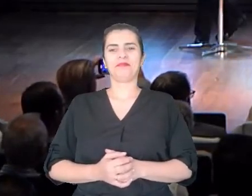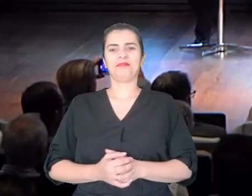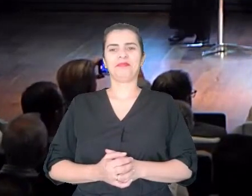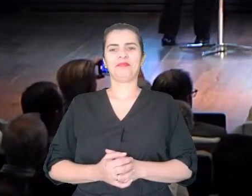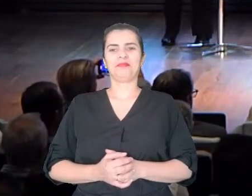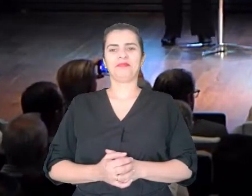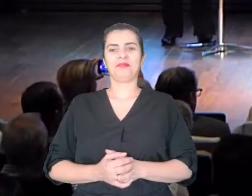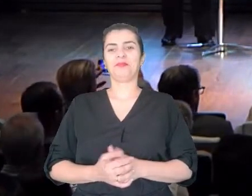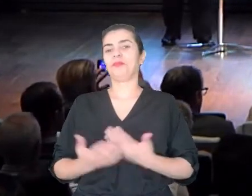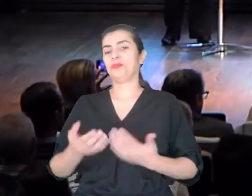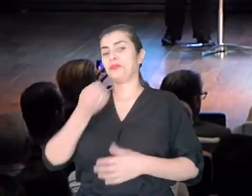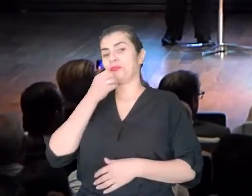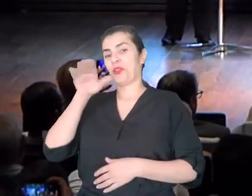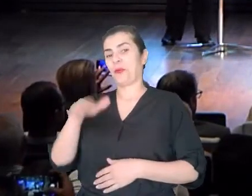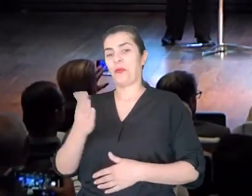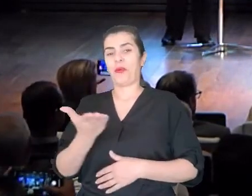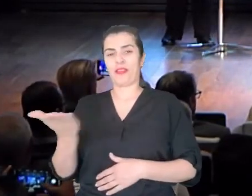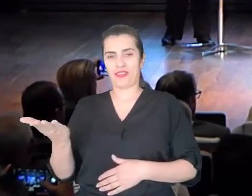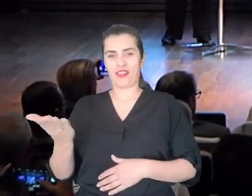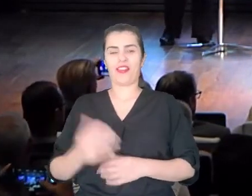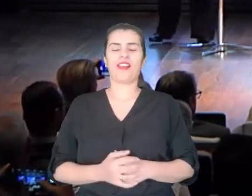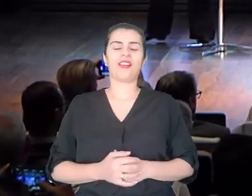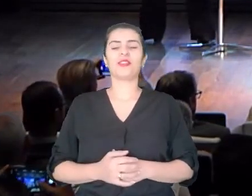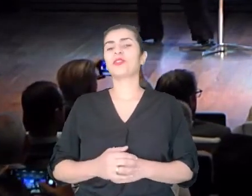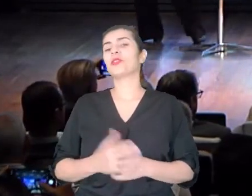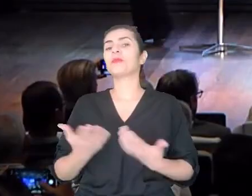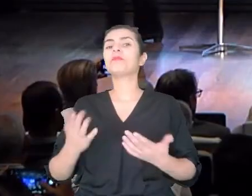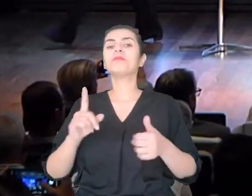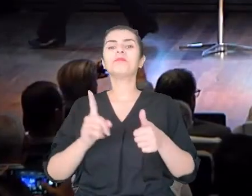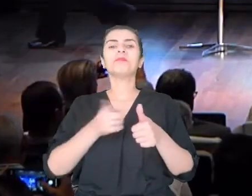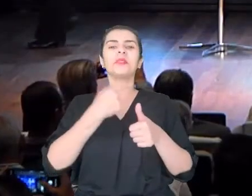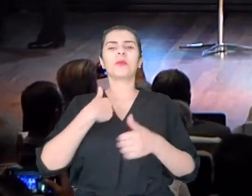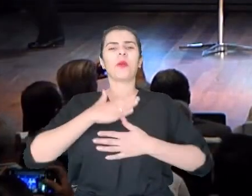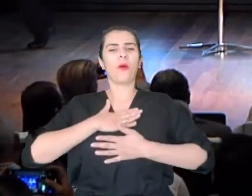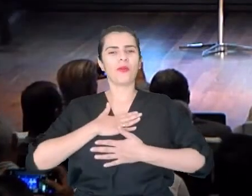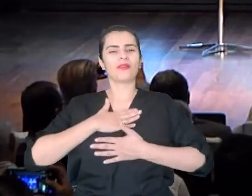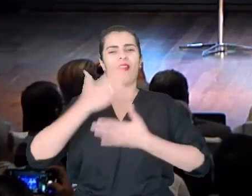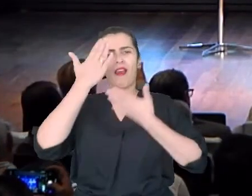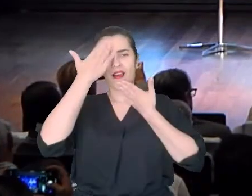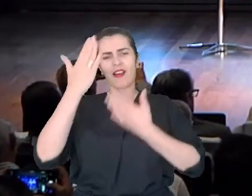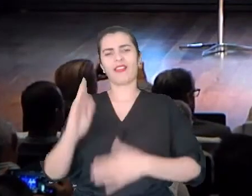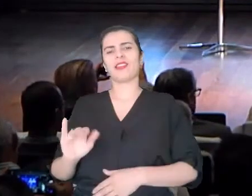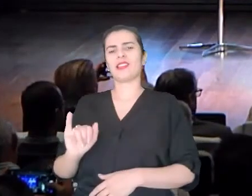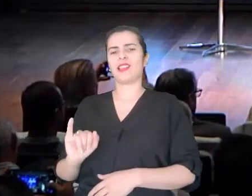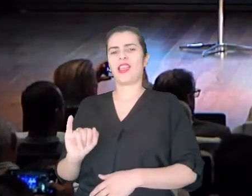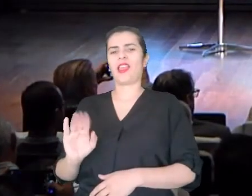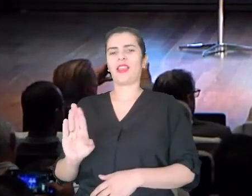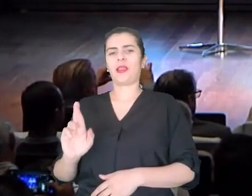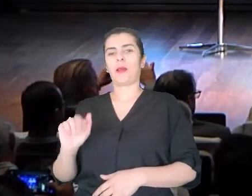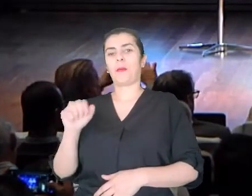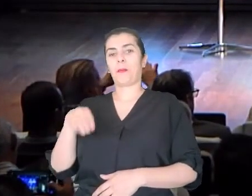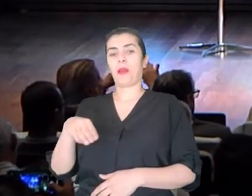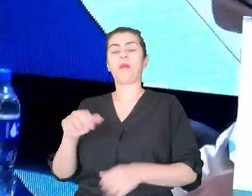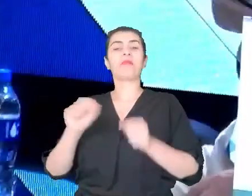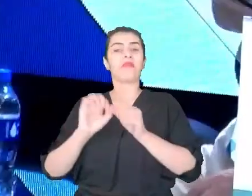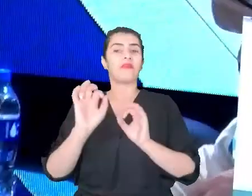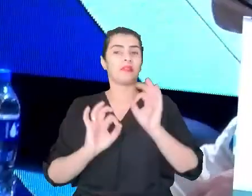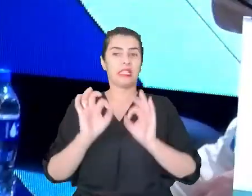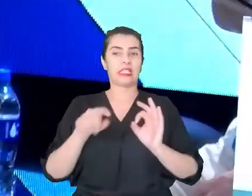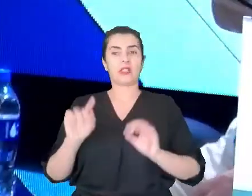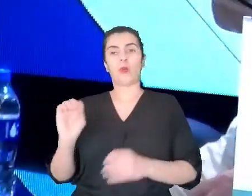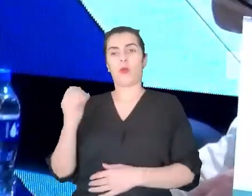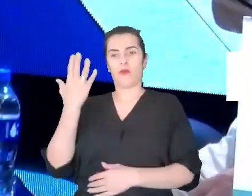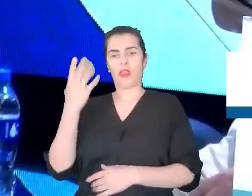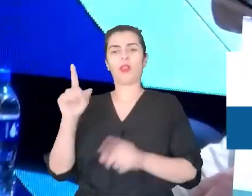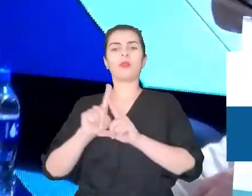Boa tarde a todos. Primeiramente, gostaria de agradecer ao IBRAM pela organização do evento e pelo convite